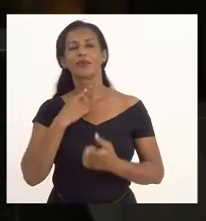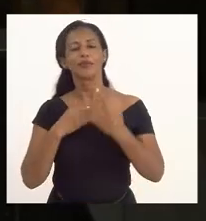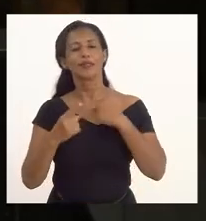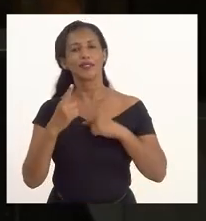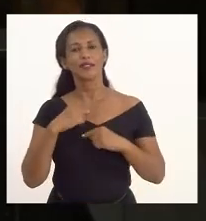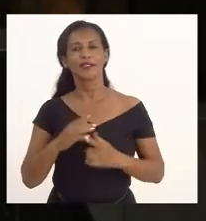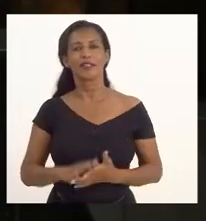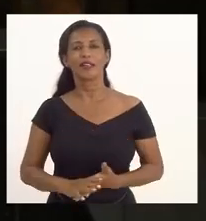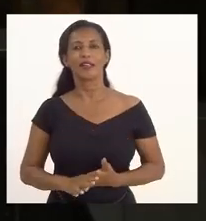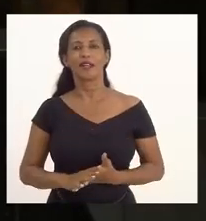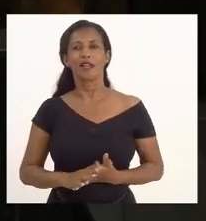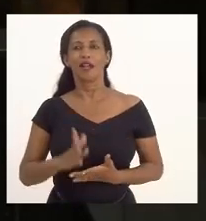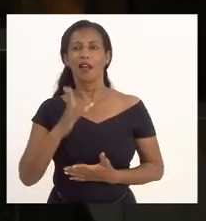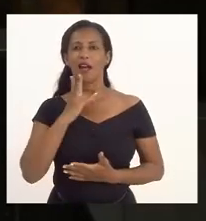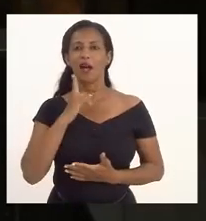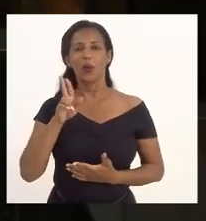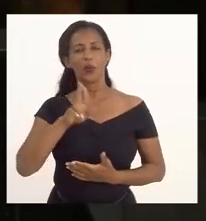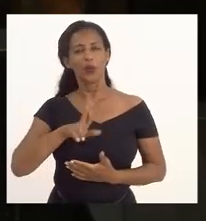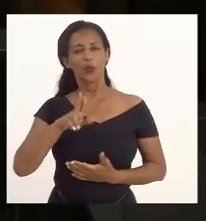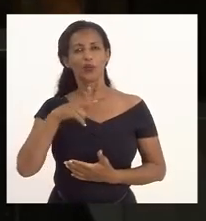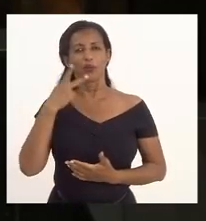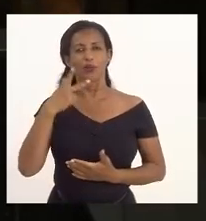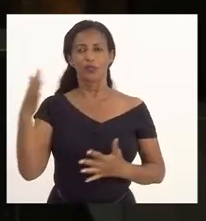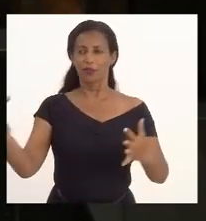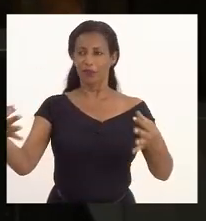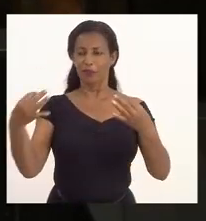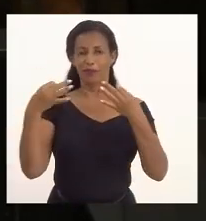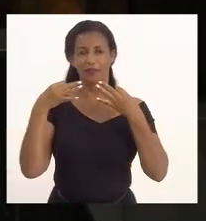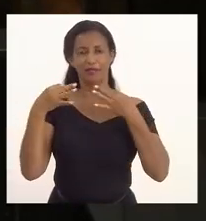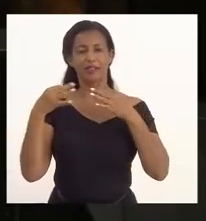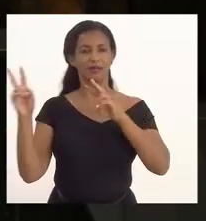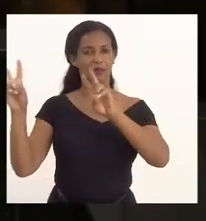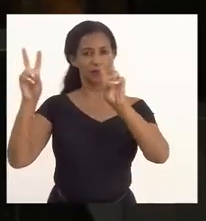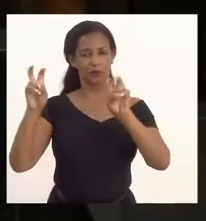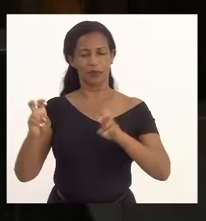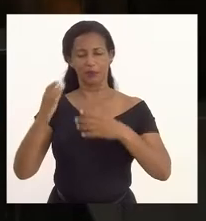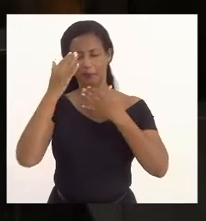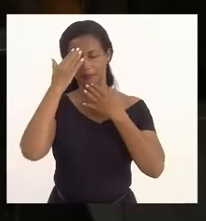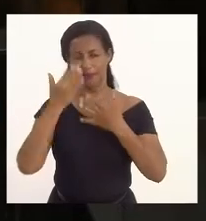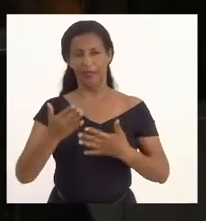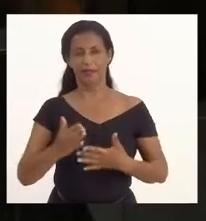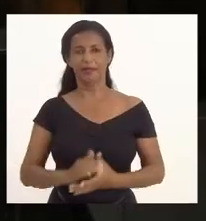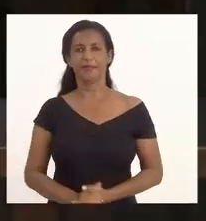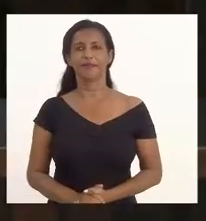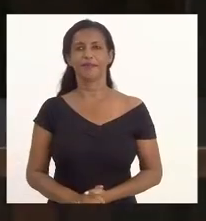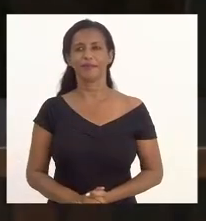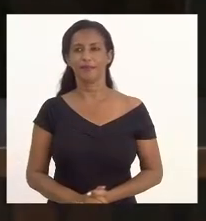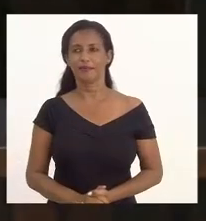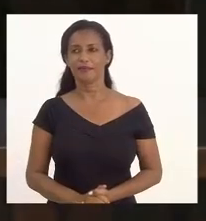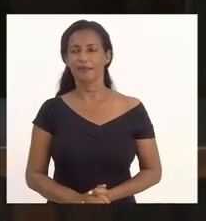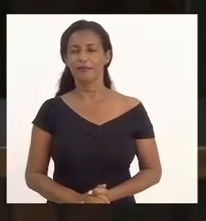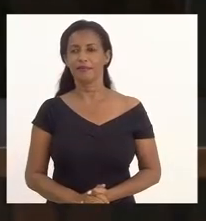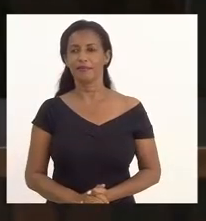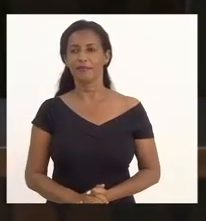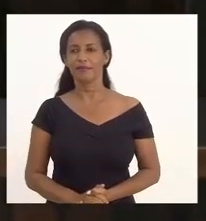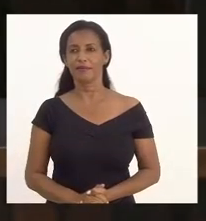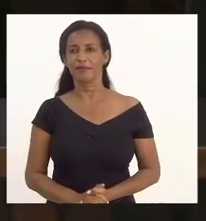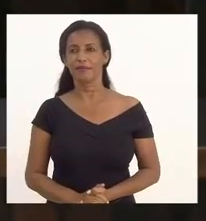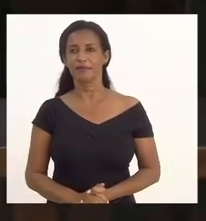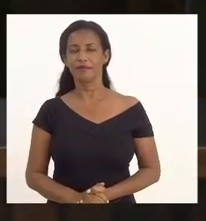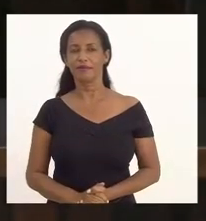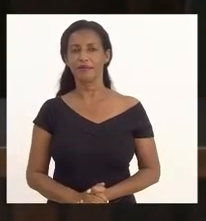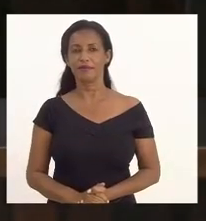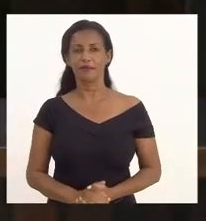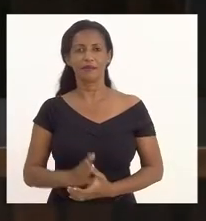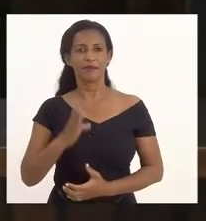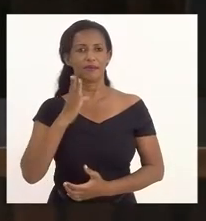desejava ao fazer uso da palavra, que era chamar atenção sobre esse sistema. Muito obrigado, senhora presidente. Obrigada, deputado. Próximo orador inscrito é o nobre